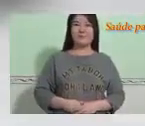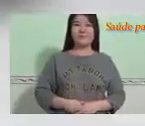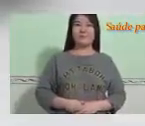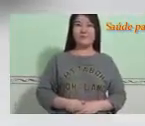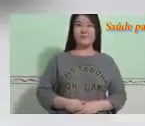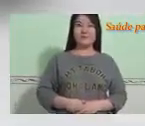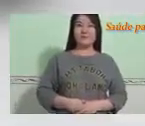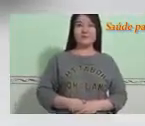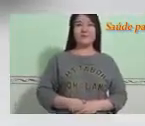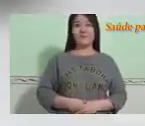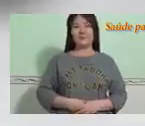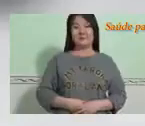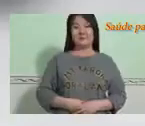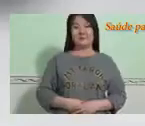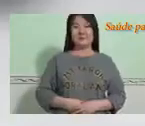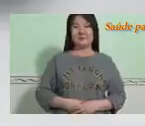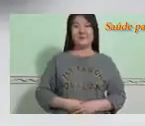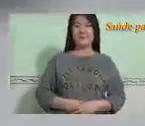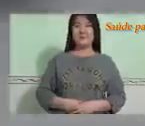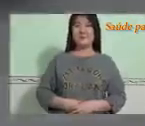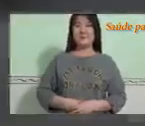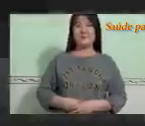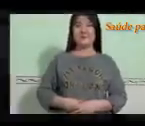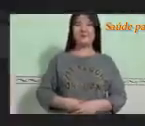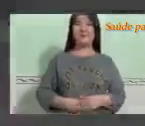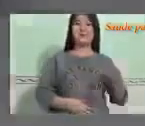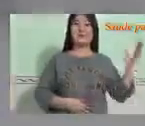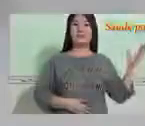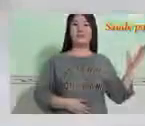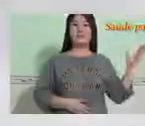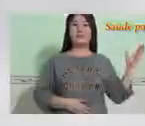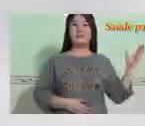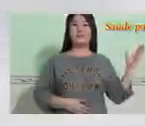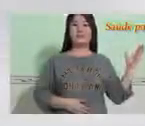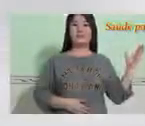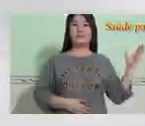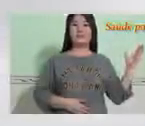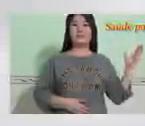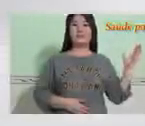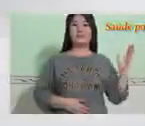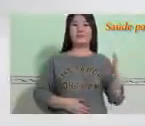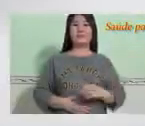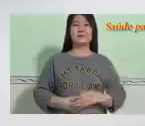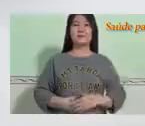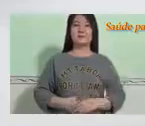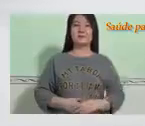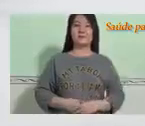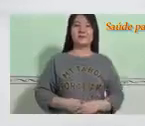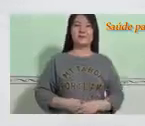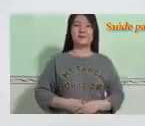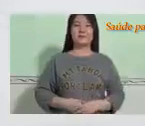Desta forma, denosumab é indicado para o tratamento da perda de massa óssea, osteoporose, câncer do osso,